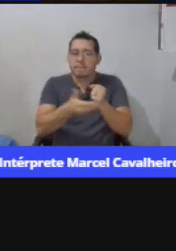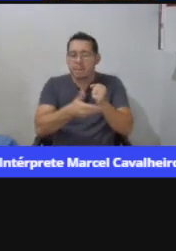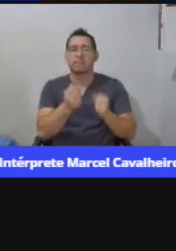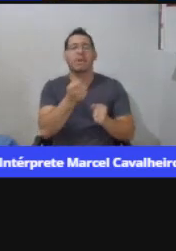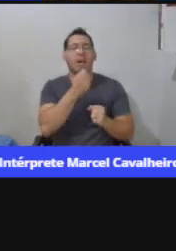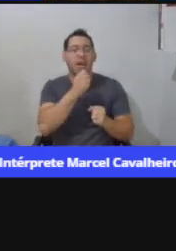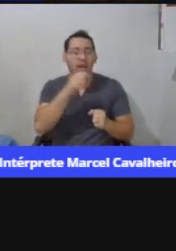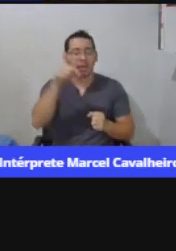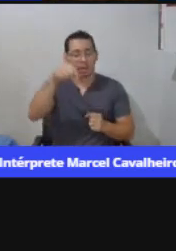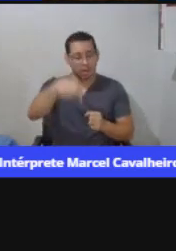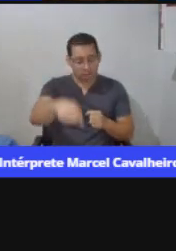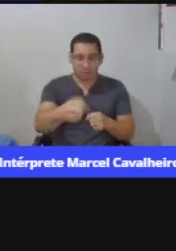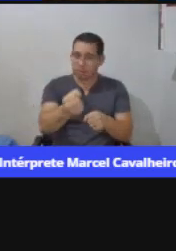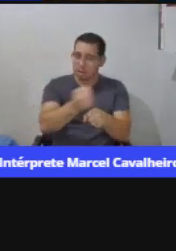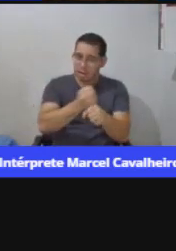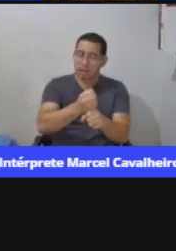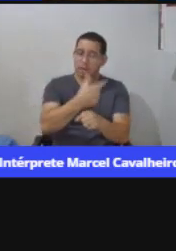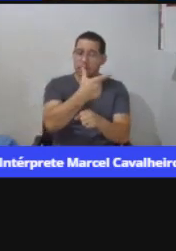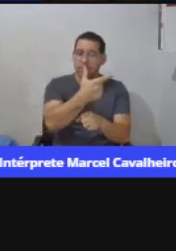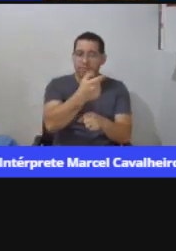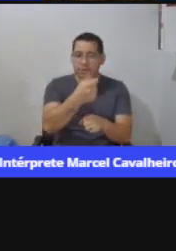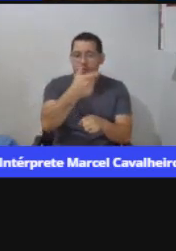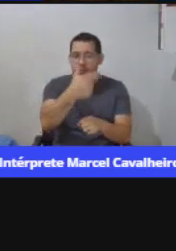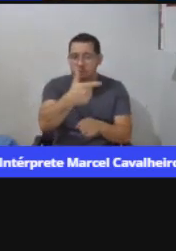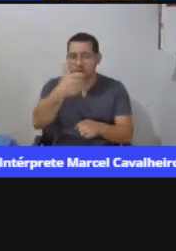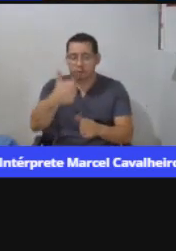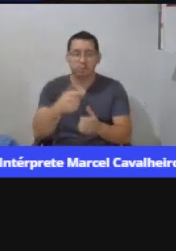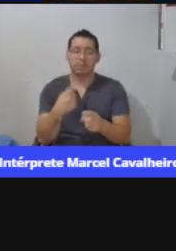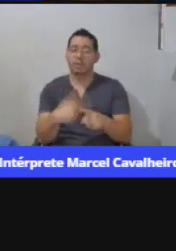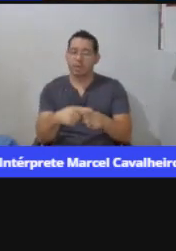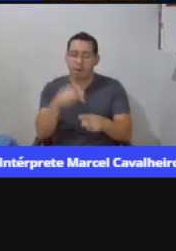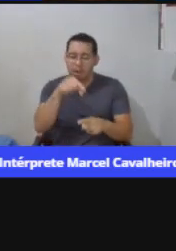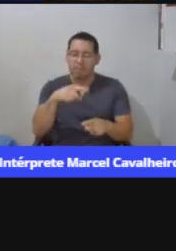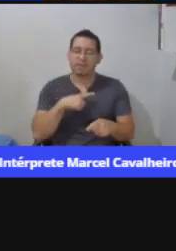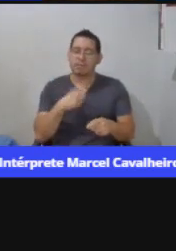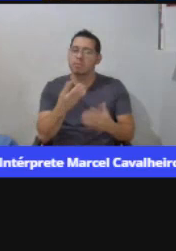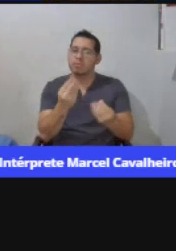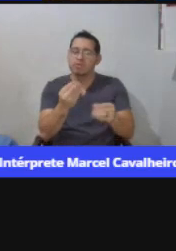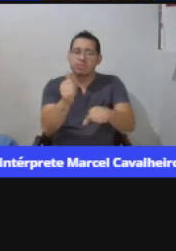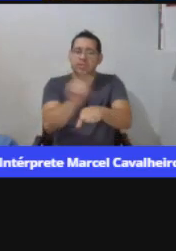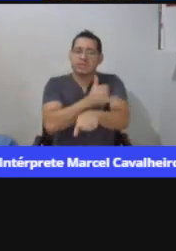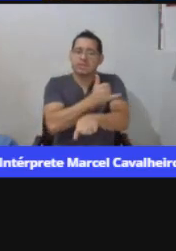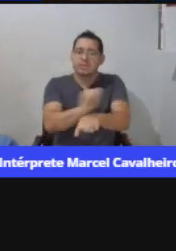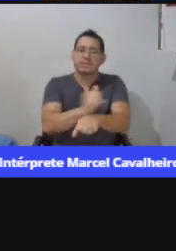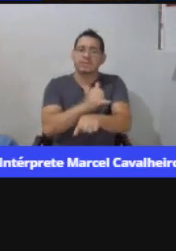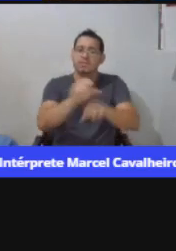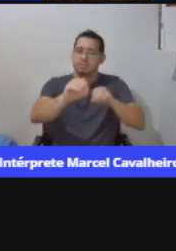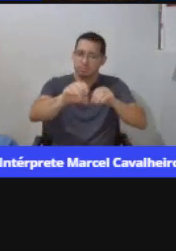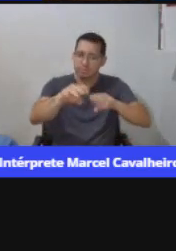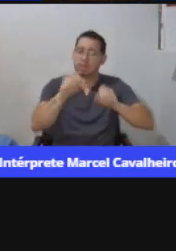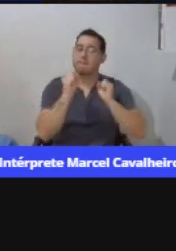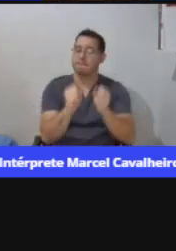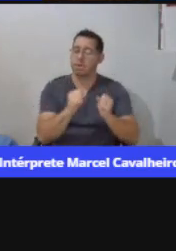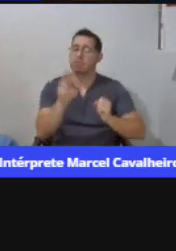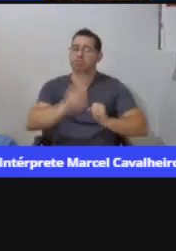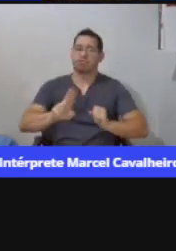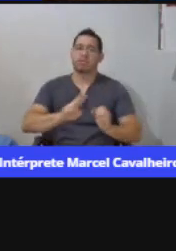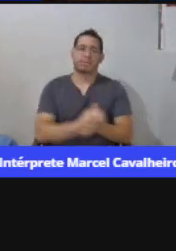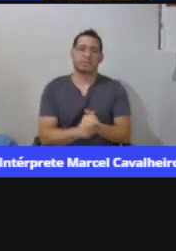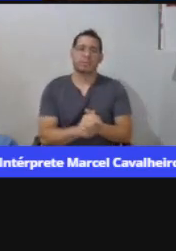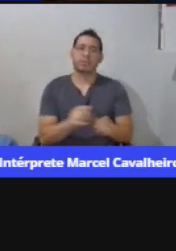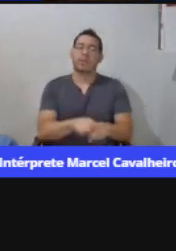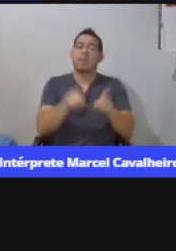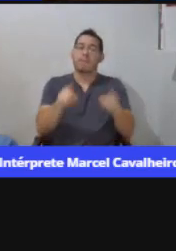nesse ano, pois ele possui várias metodologias de ensino que podem ser utilizadas. Mas,